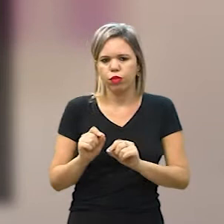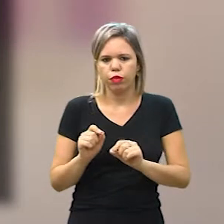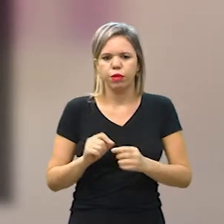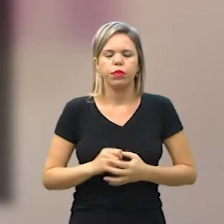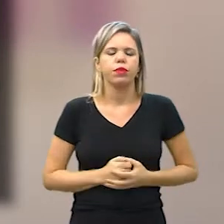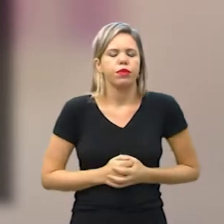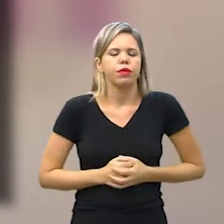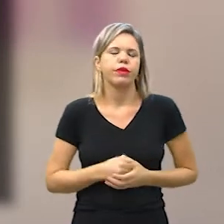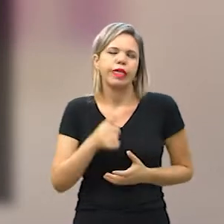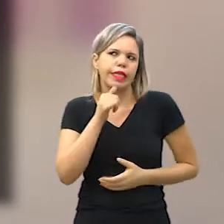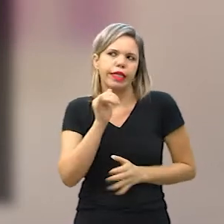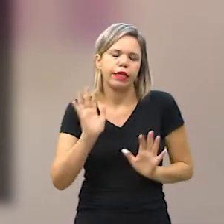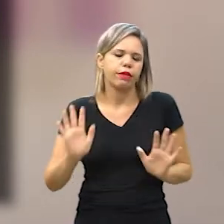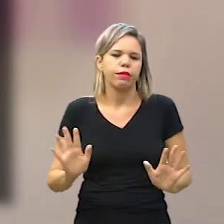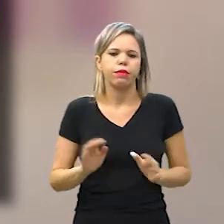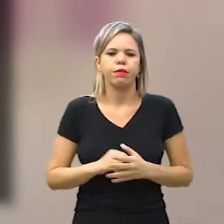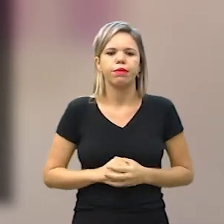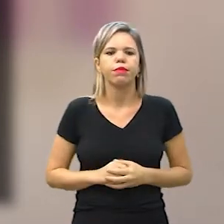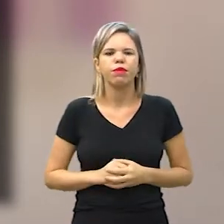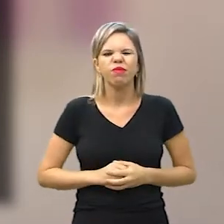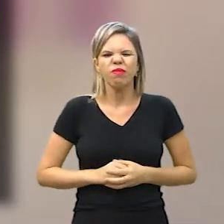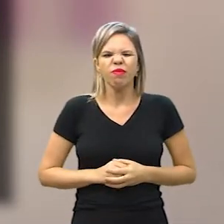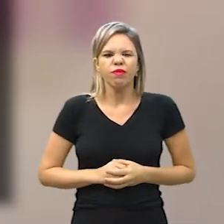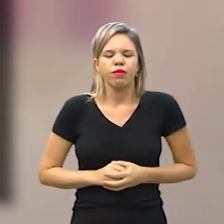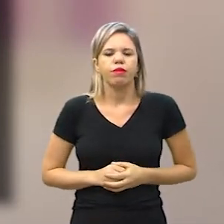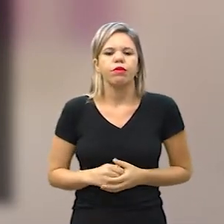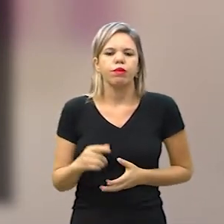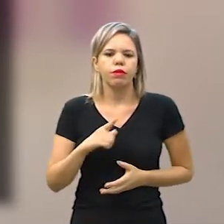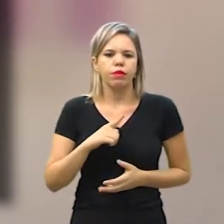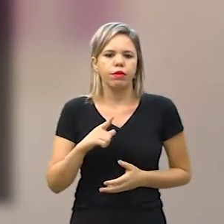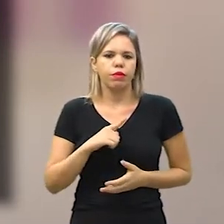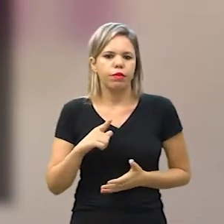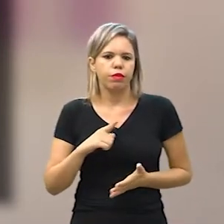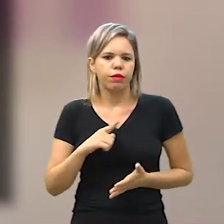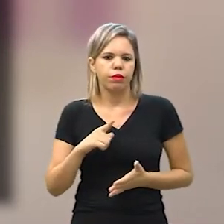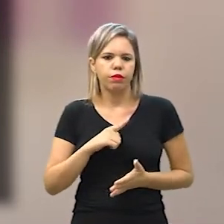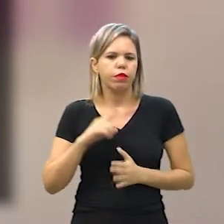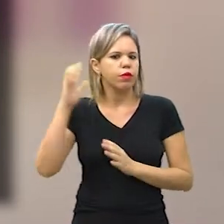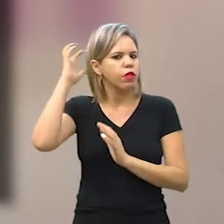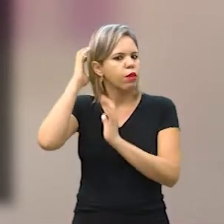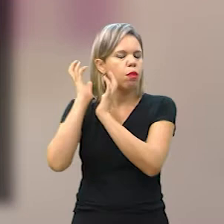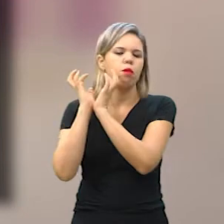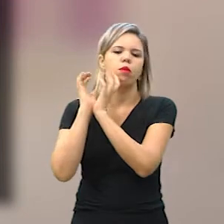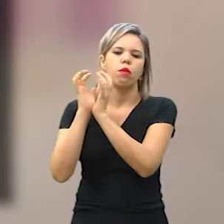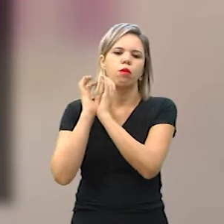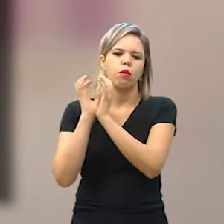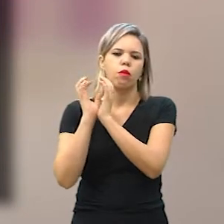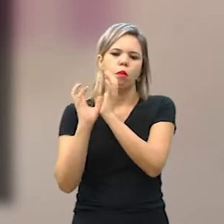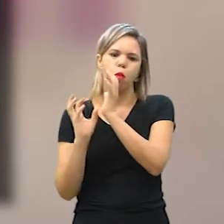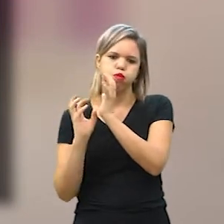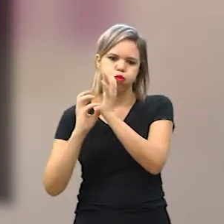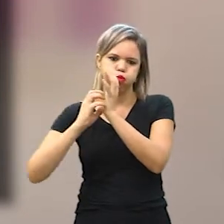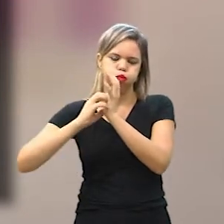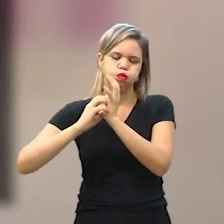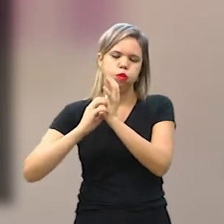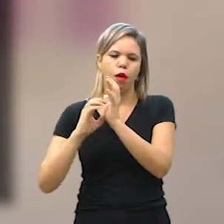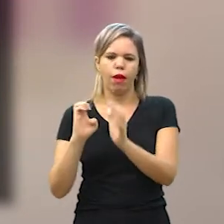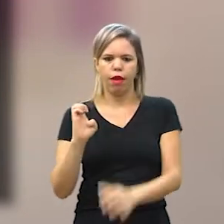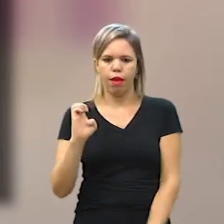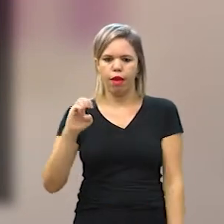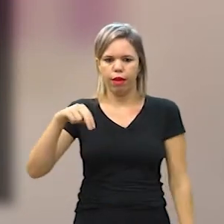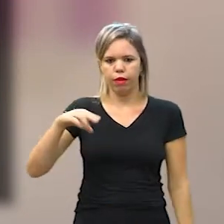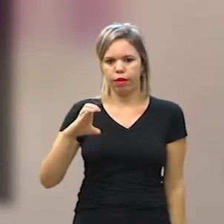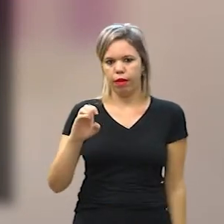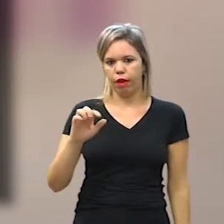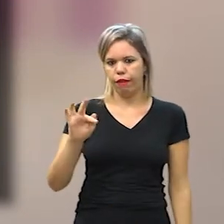a meningite, vamos entender que a meningite, nós temos o cérebro, né, o encéfalo, e